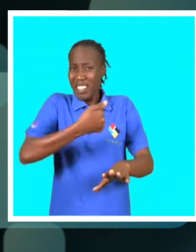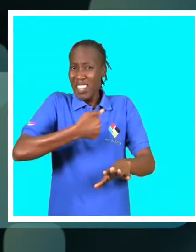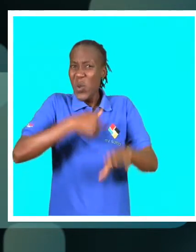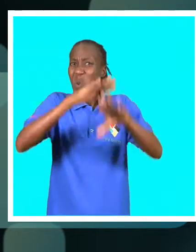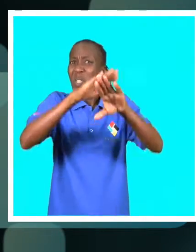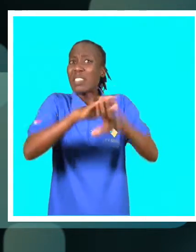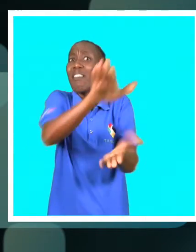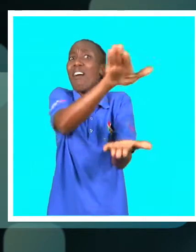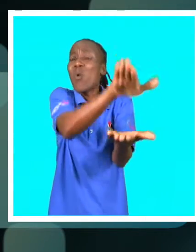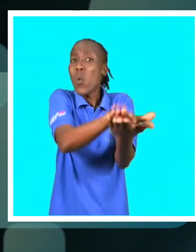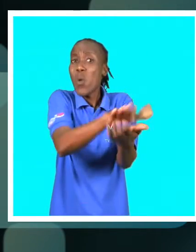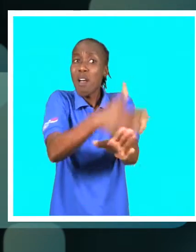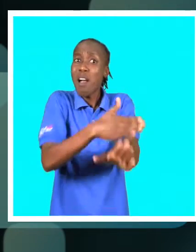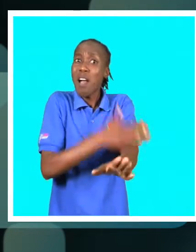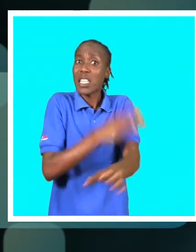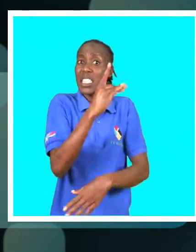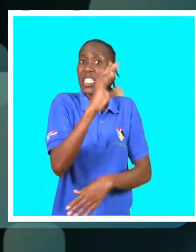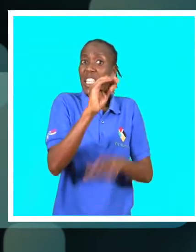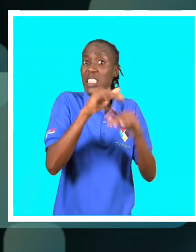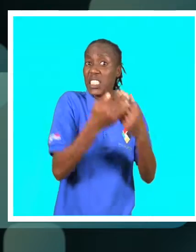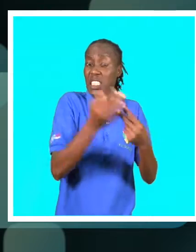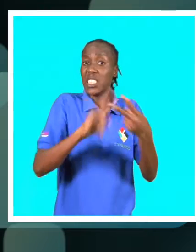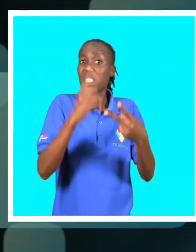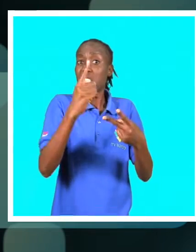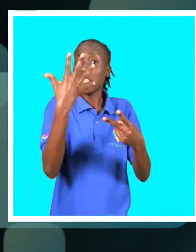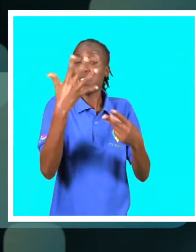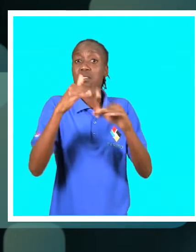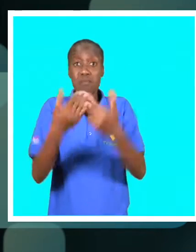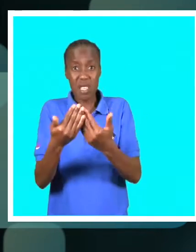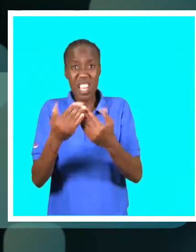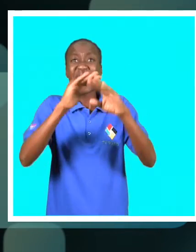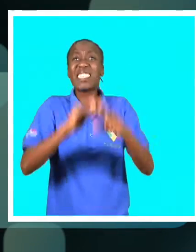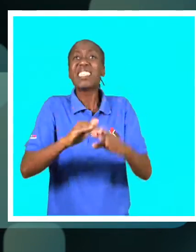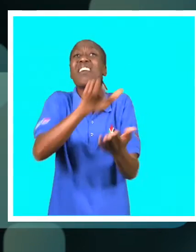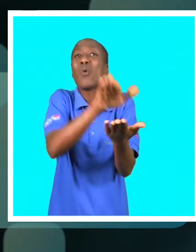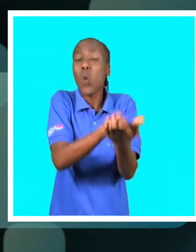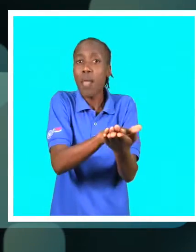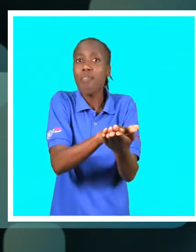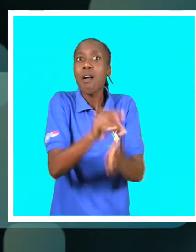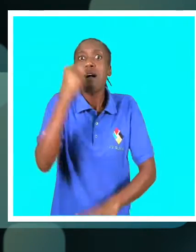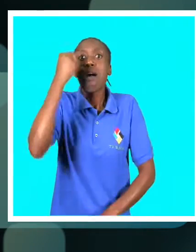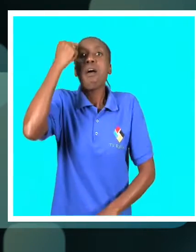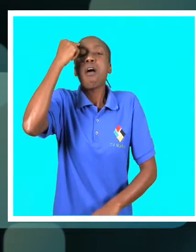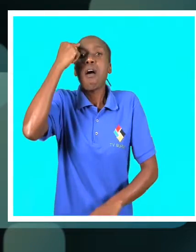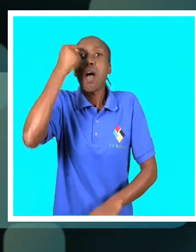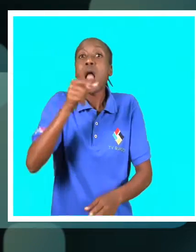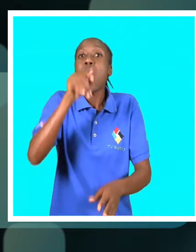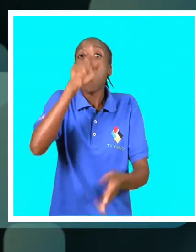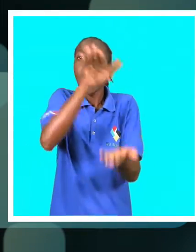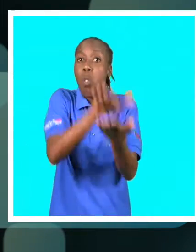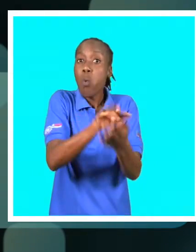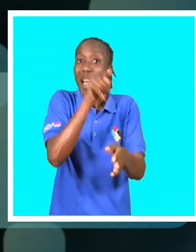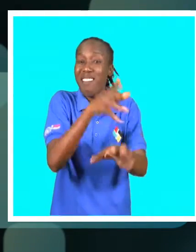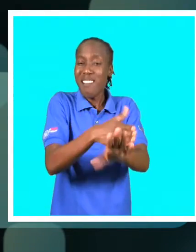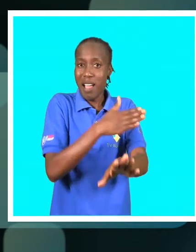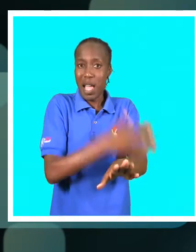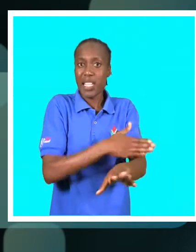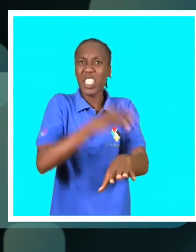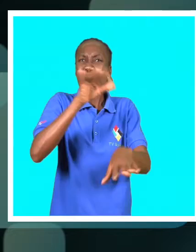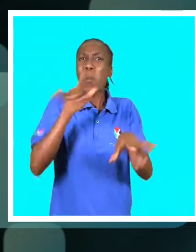estava antes daqueles 10, 15 dias. Provavelmente, é naquele sítio que teve a picada do mosquito.